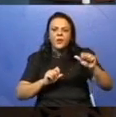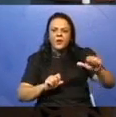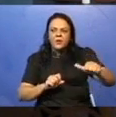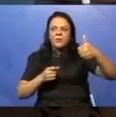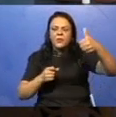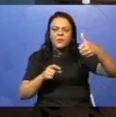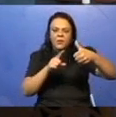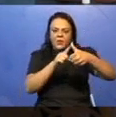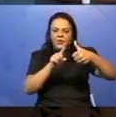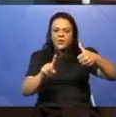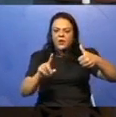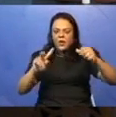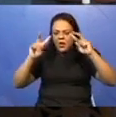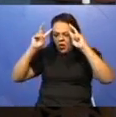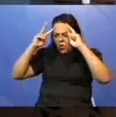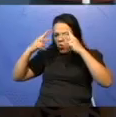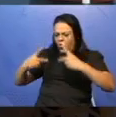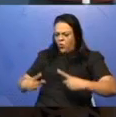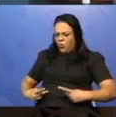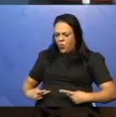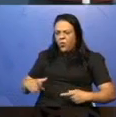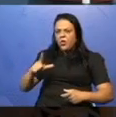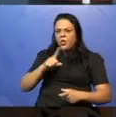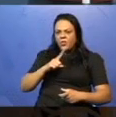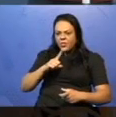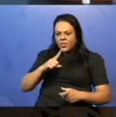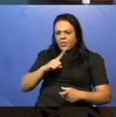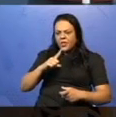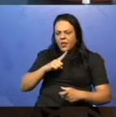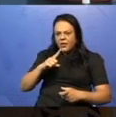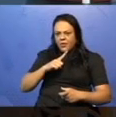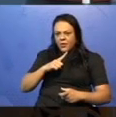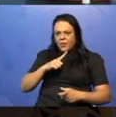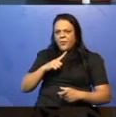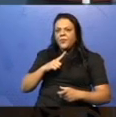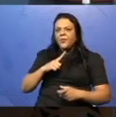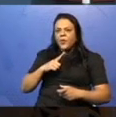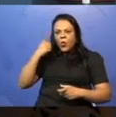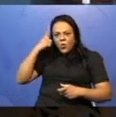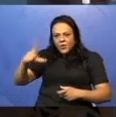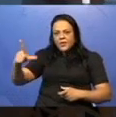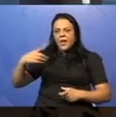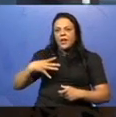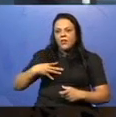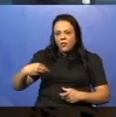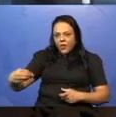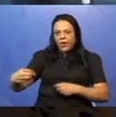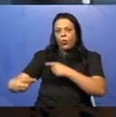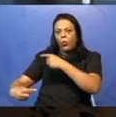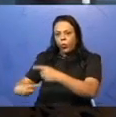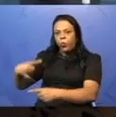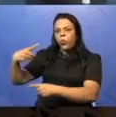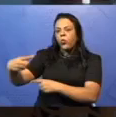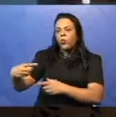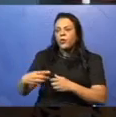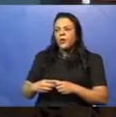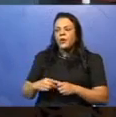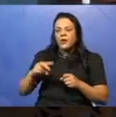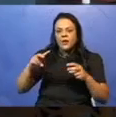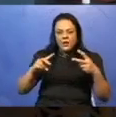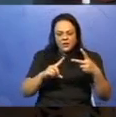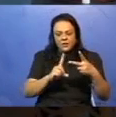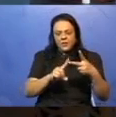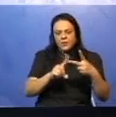seres humanos apresentam uma grande capacidade de multiplicação, de ter filhos. A segunda ideia é,